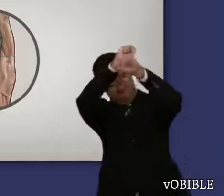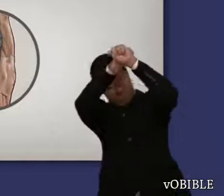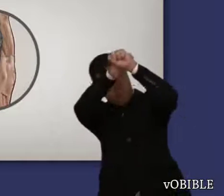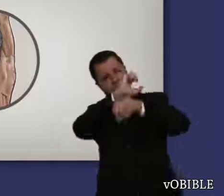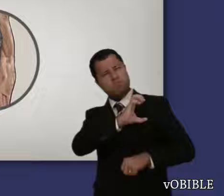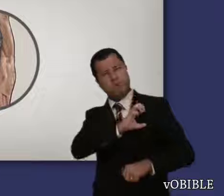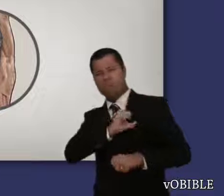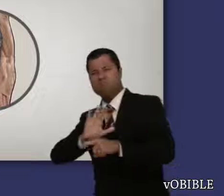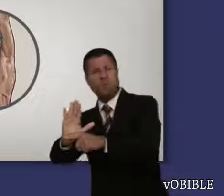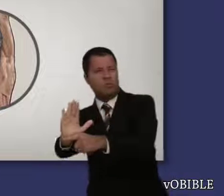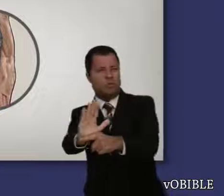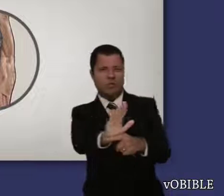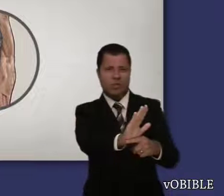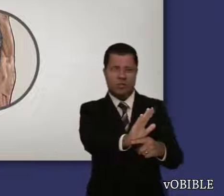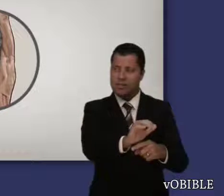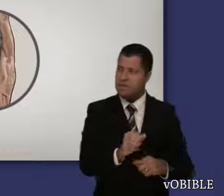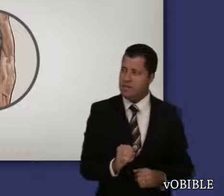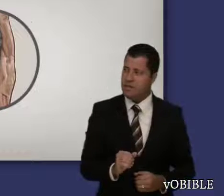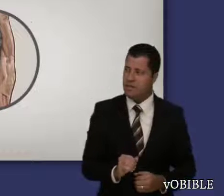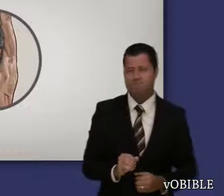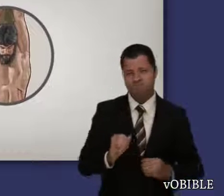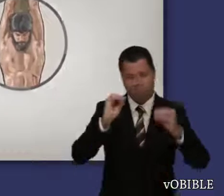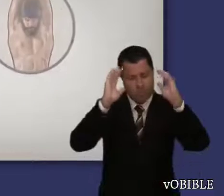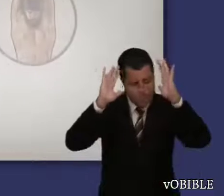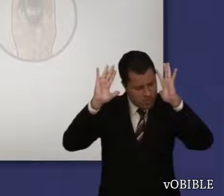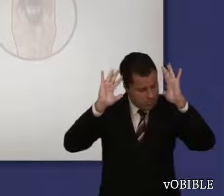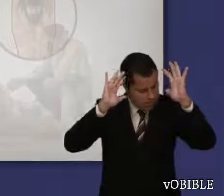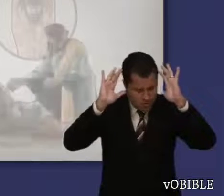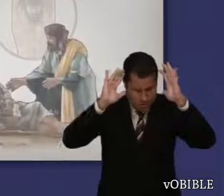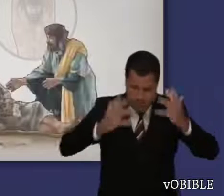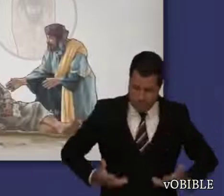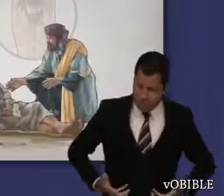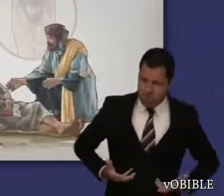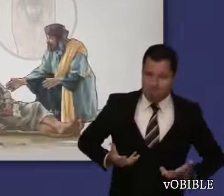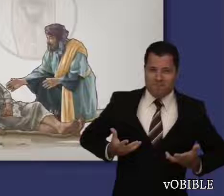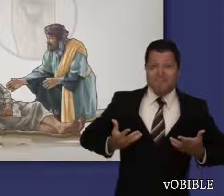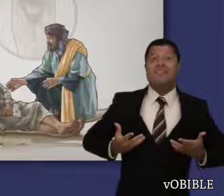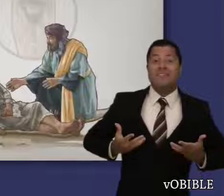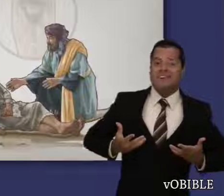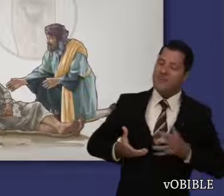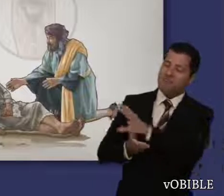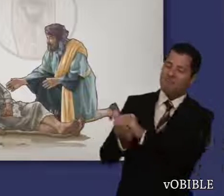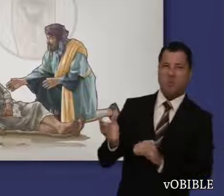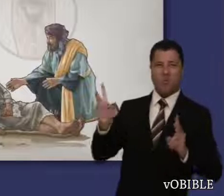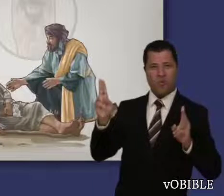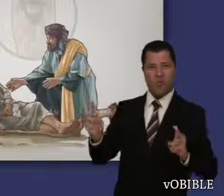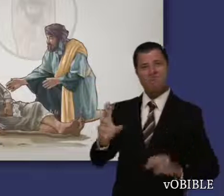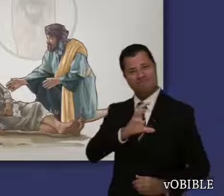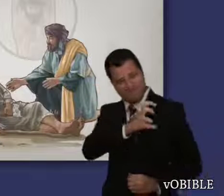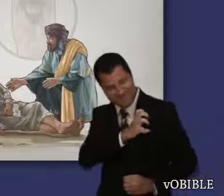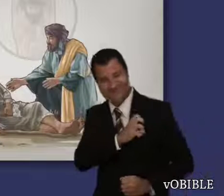Quando entendemos o quanto Cristo nos ama, nos sentimos motivados a viver para Ele e também a seguir seu exemplo.